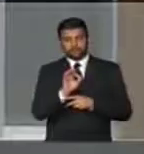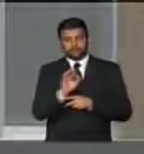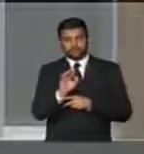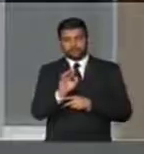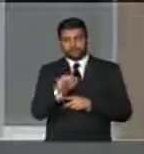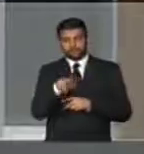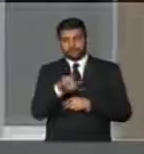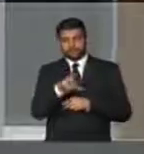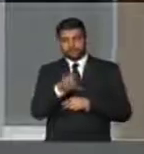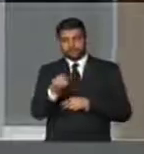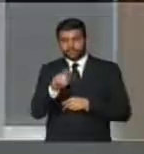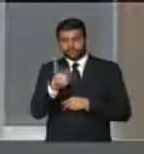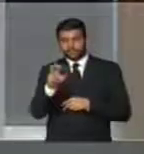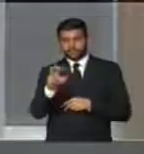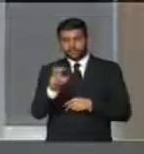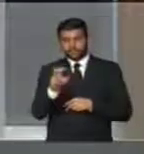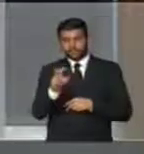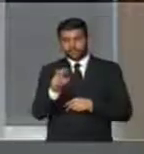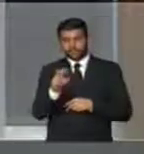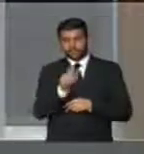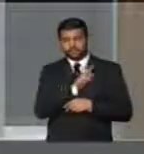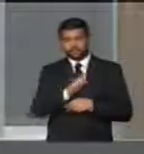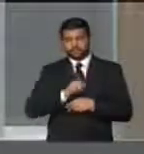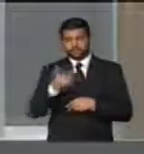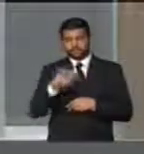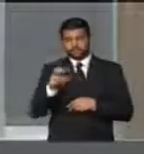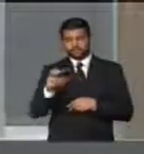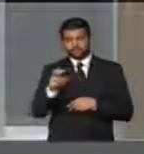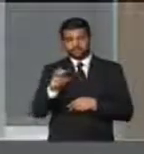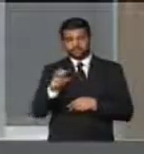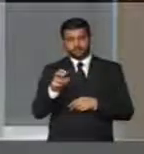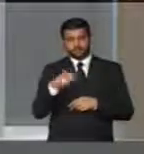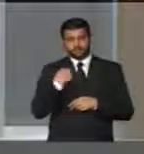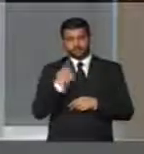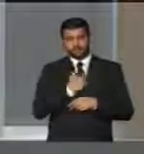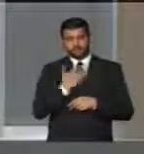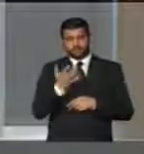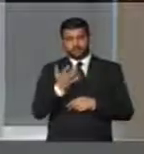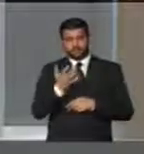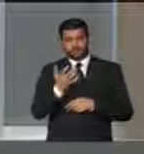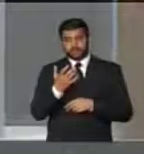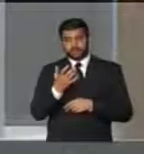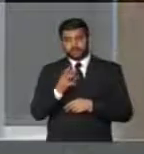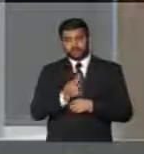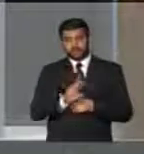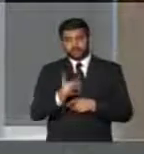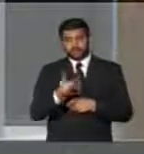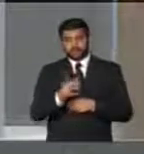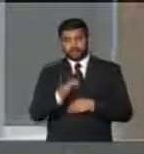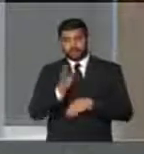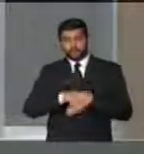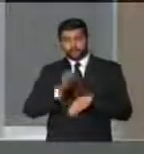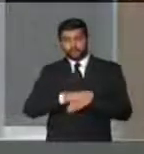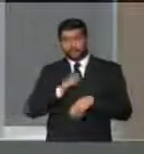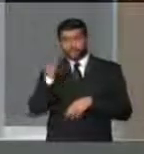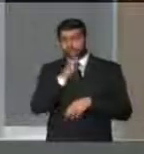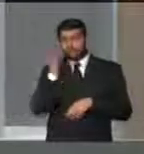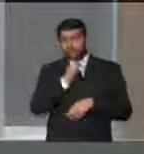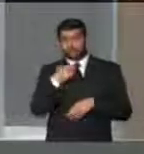os mineradores em 25% e o governo em 25%. E é isso que nós estamos querendo, ao invés de acelerar, como me